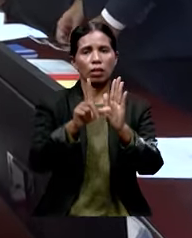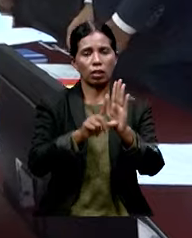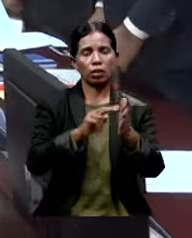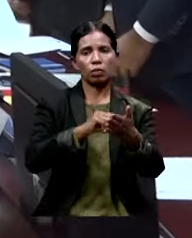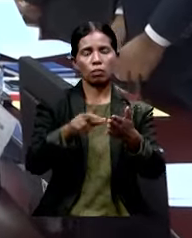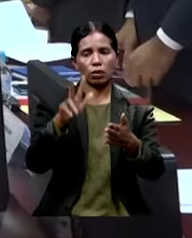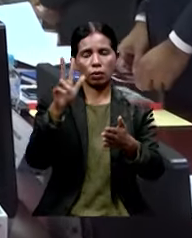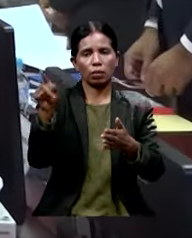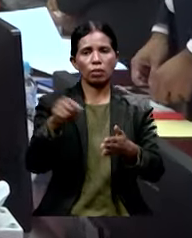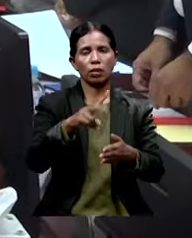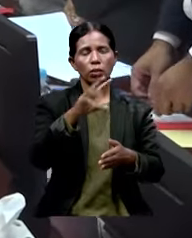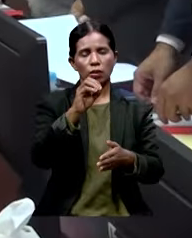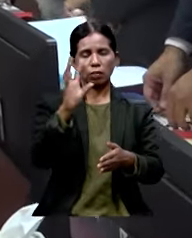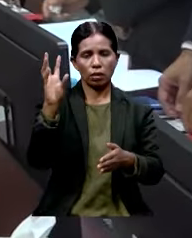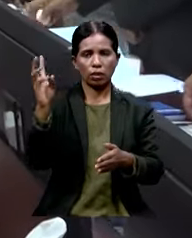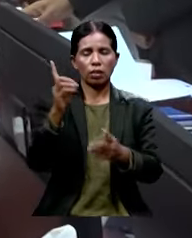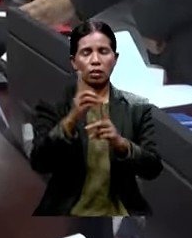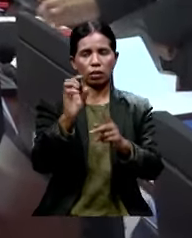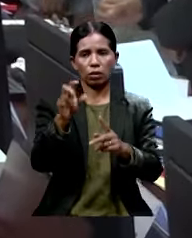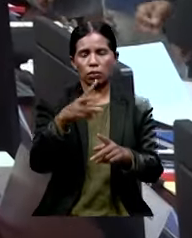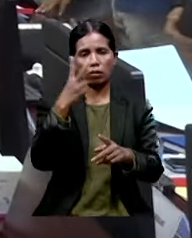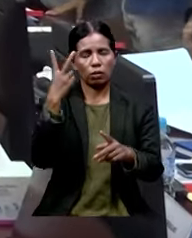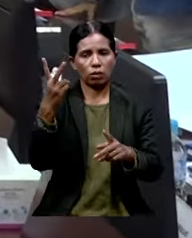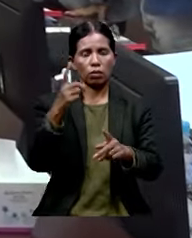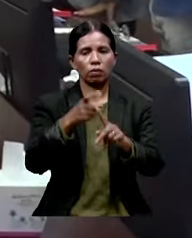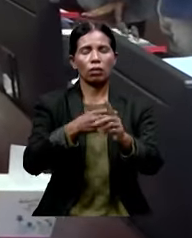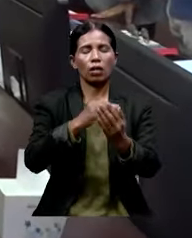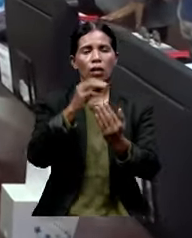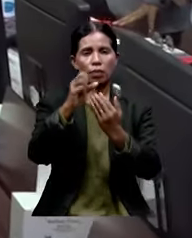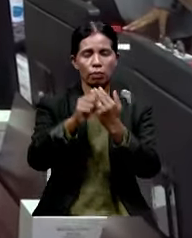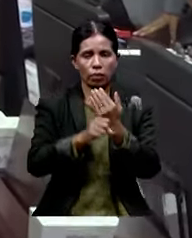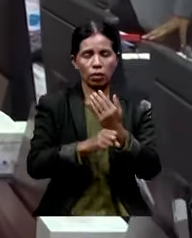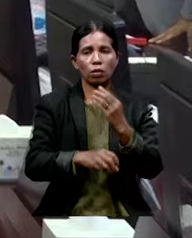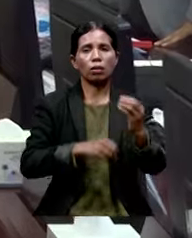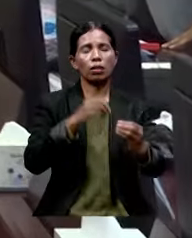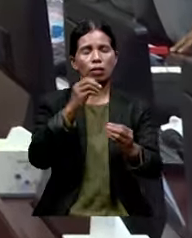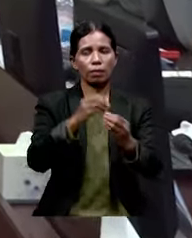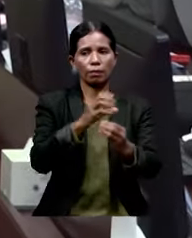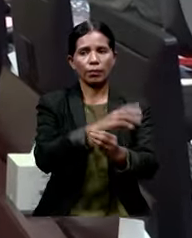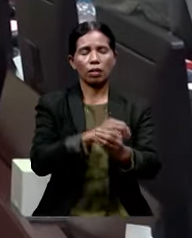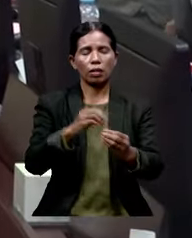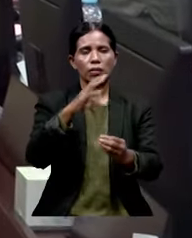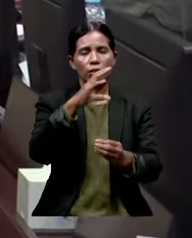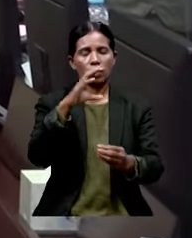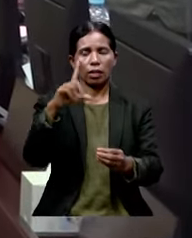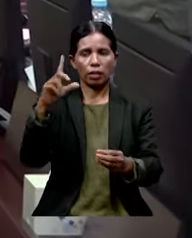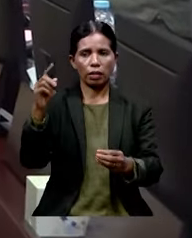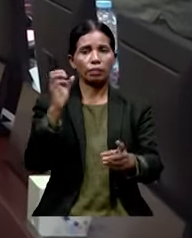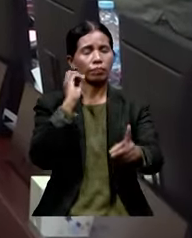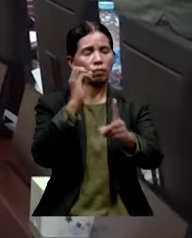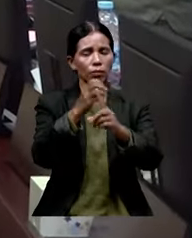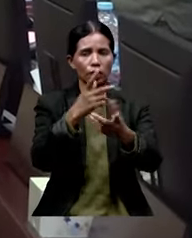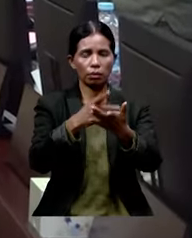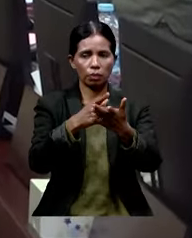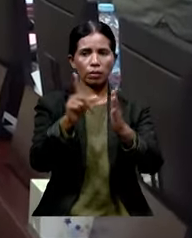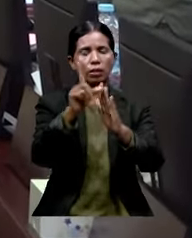para Rihunruanen, Loron San Lourdes Sinrua, Fulan Abril, com a Estatuto Combatentes Libertação Nacional. Objetivo se proposta